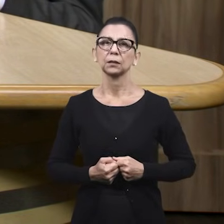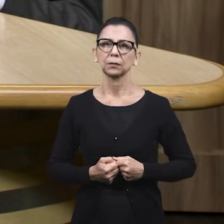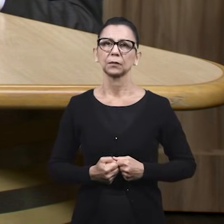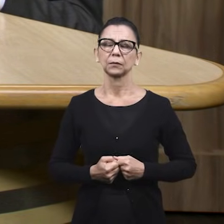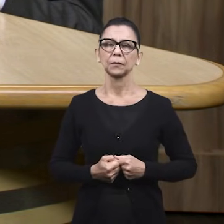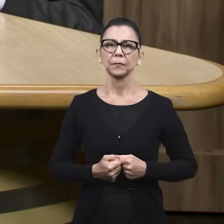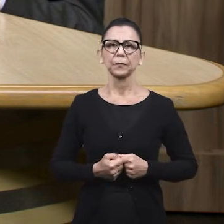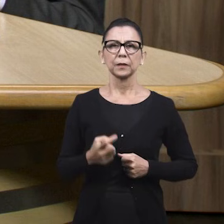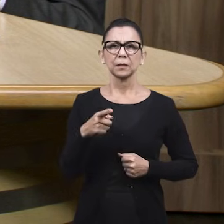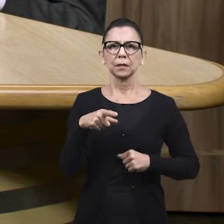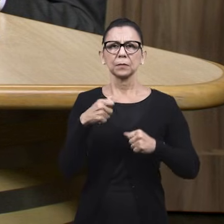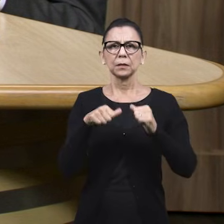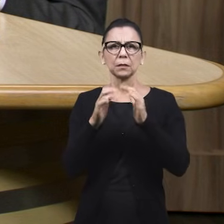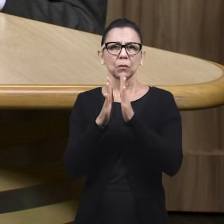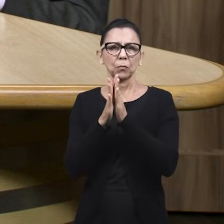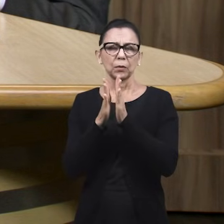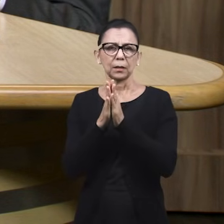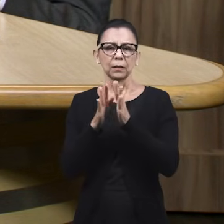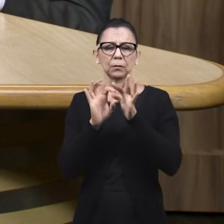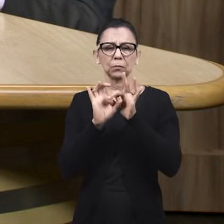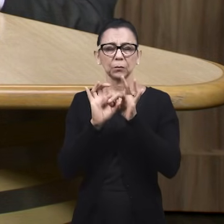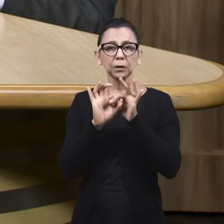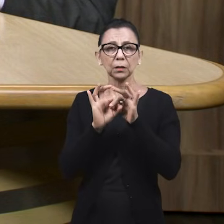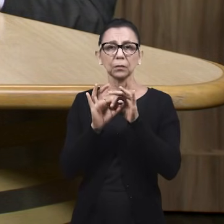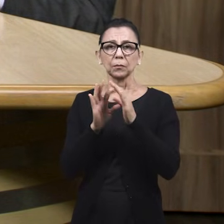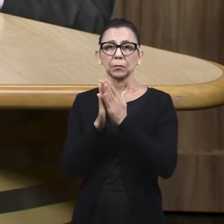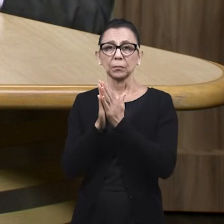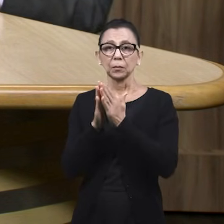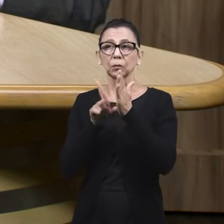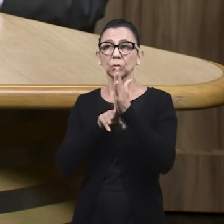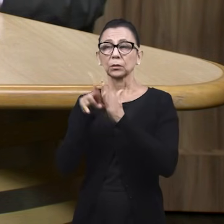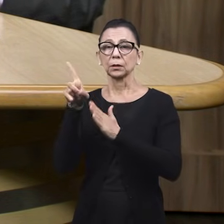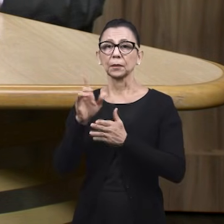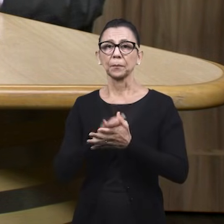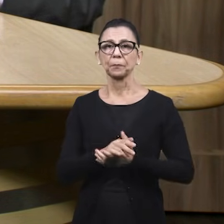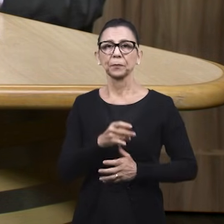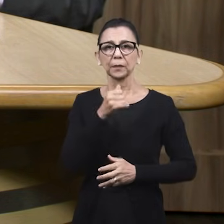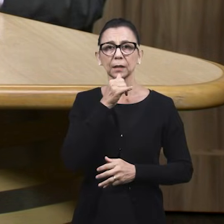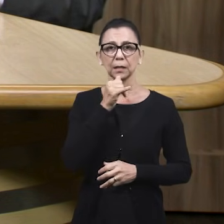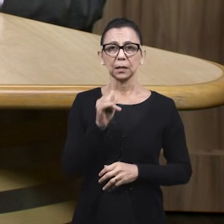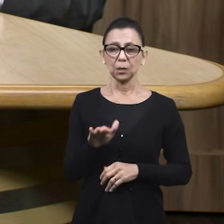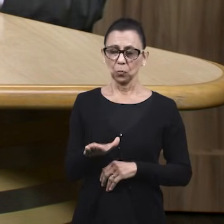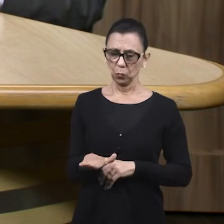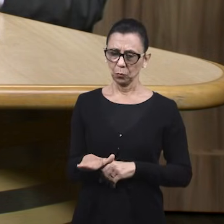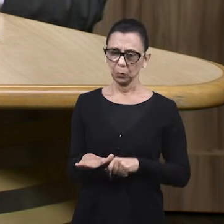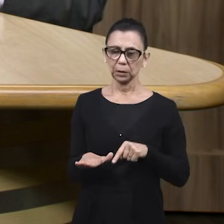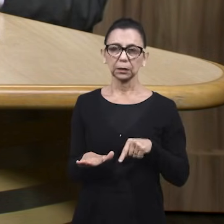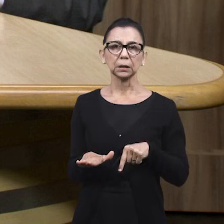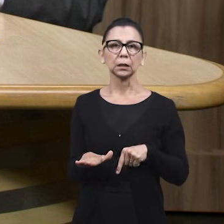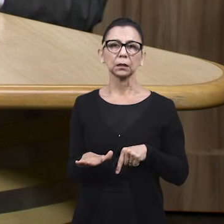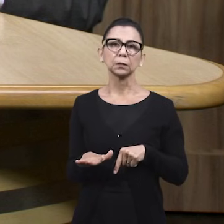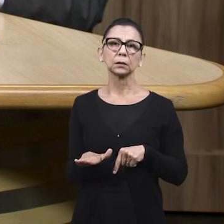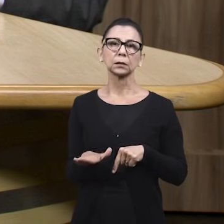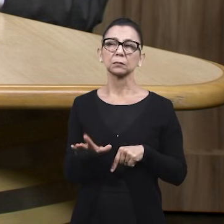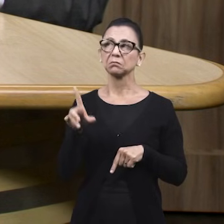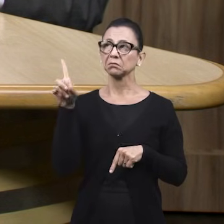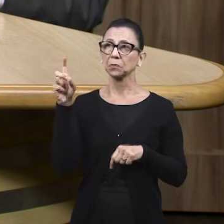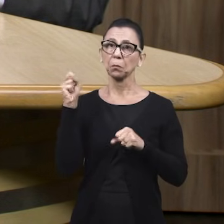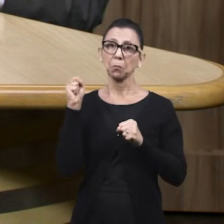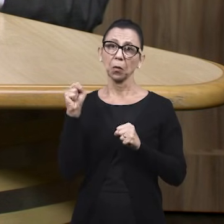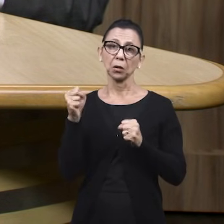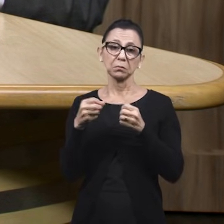busca a sua vontade. Porém, se for uma criança, o Senhor pode fazer até